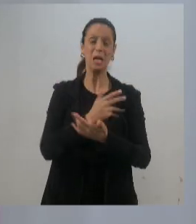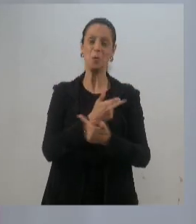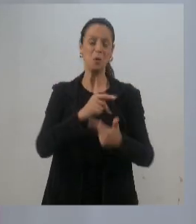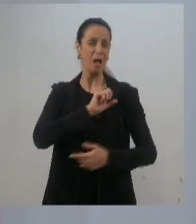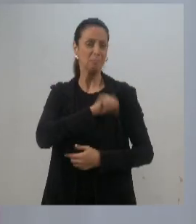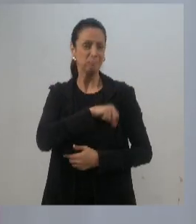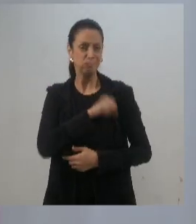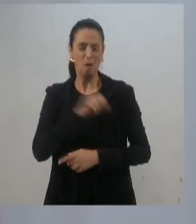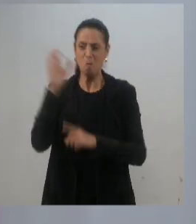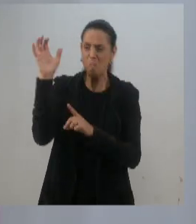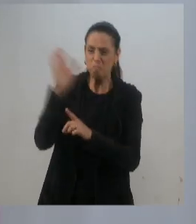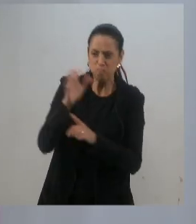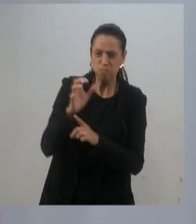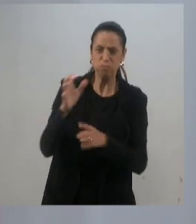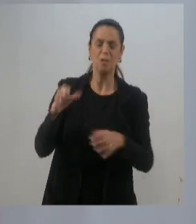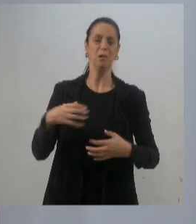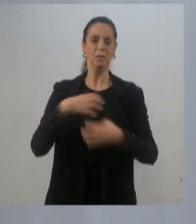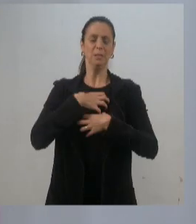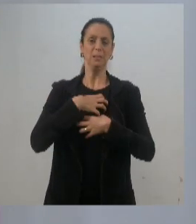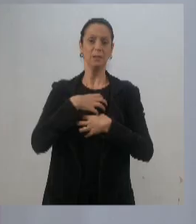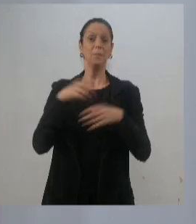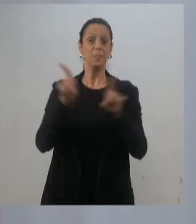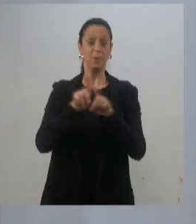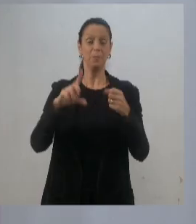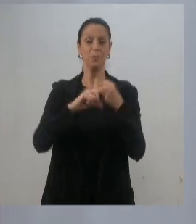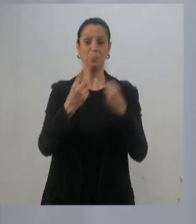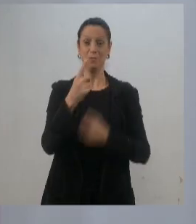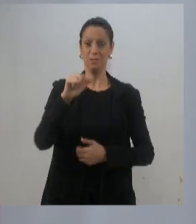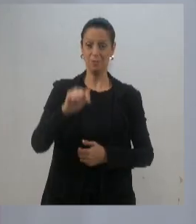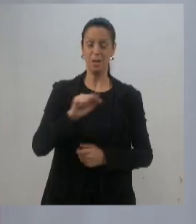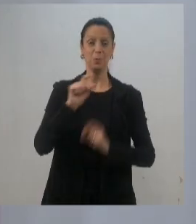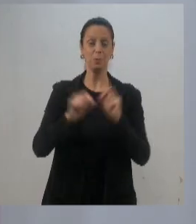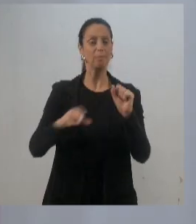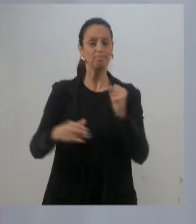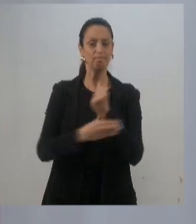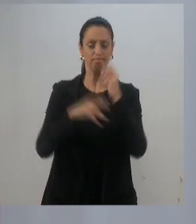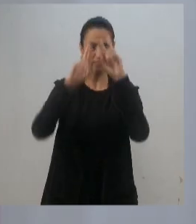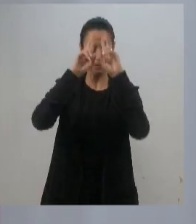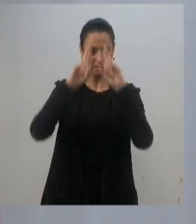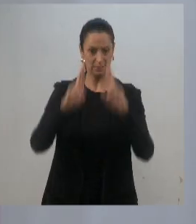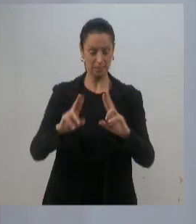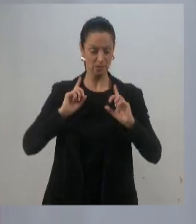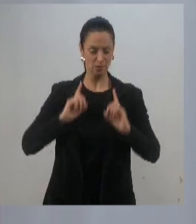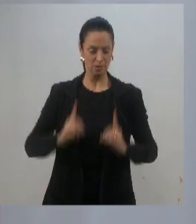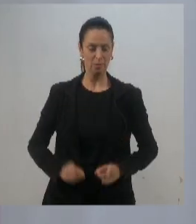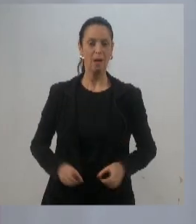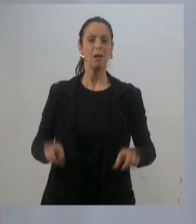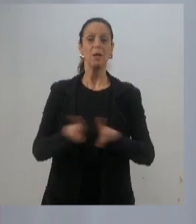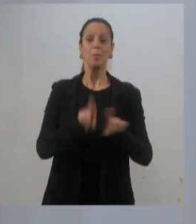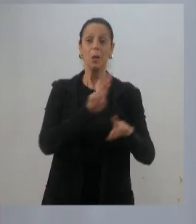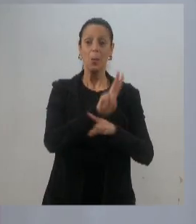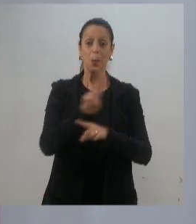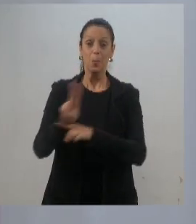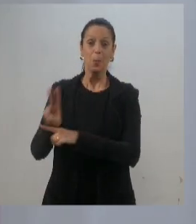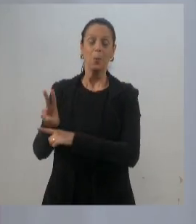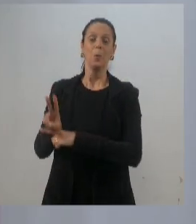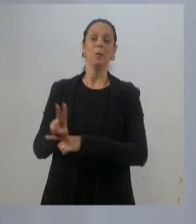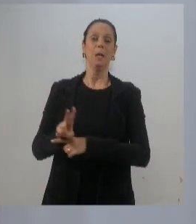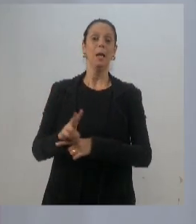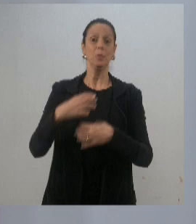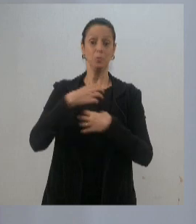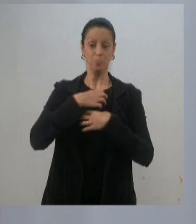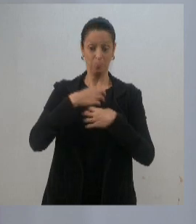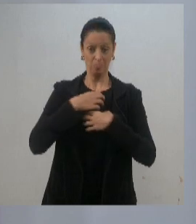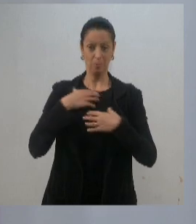ou opressão. E o artigo 17 garante o direito ao respeito, à dignidade e à preservação da integridade